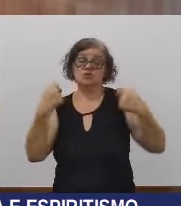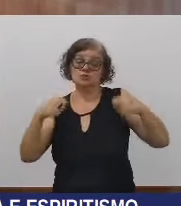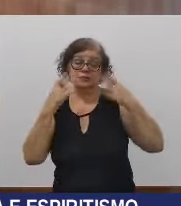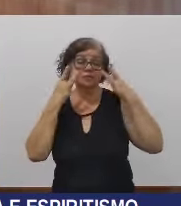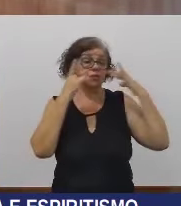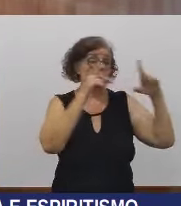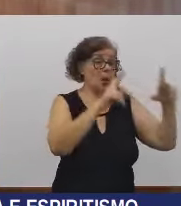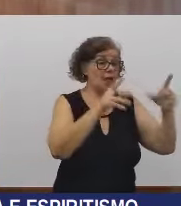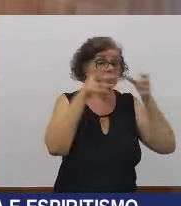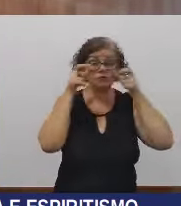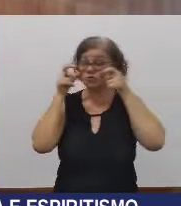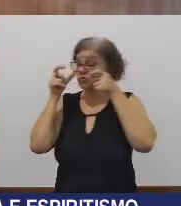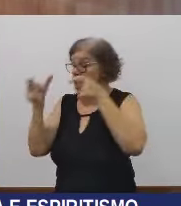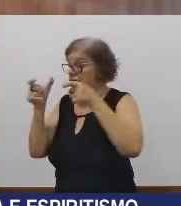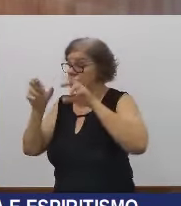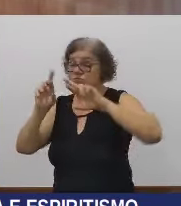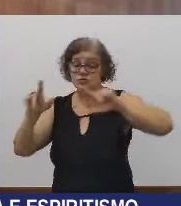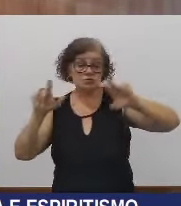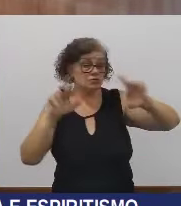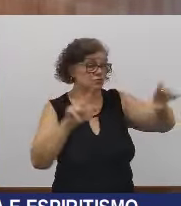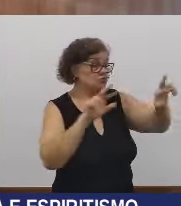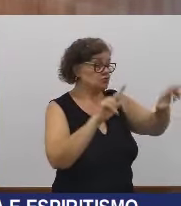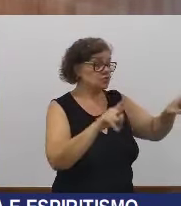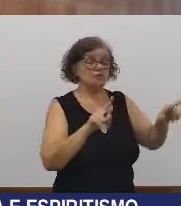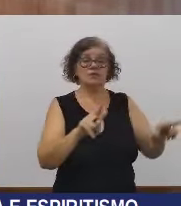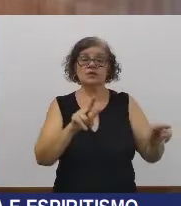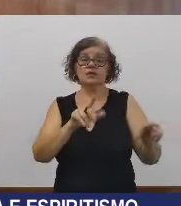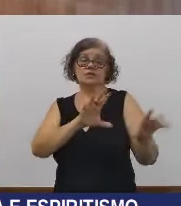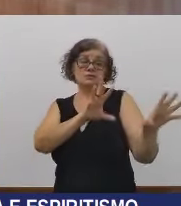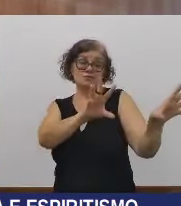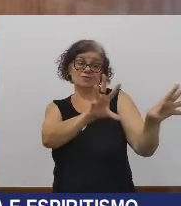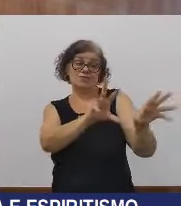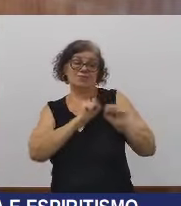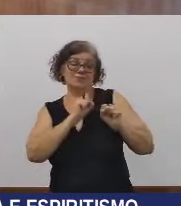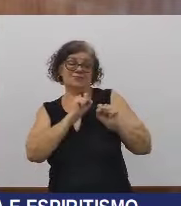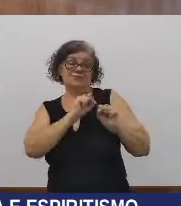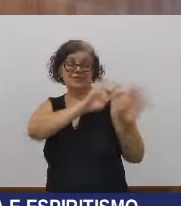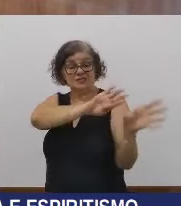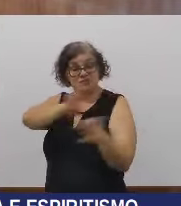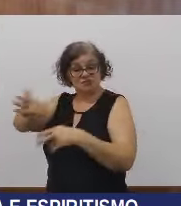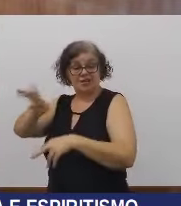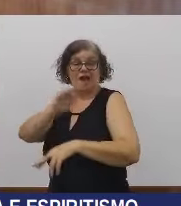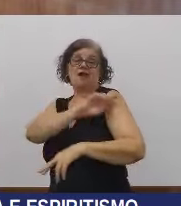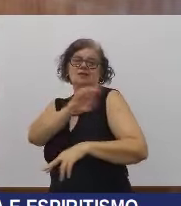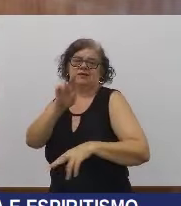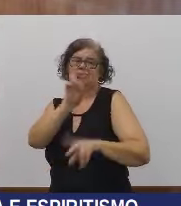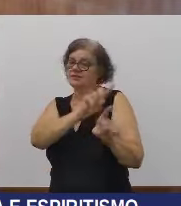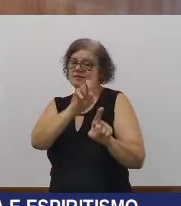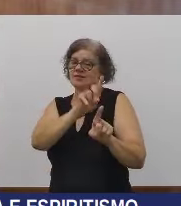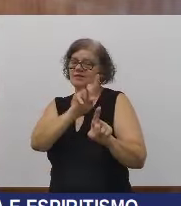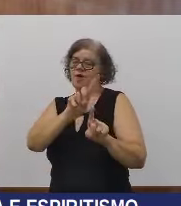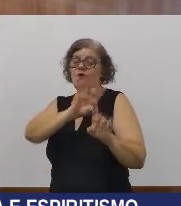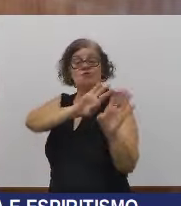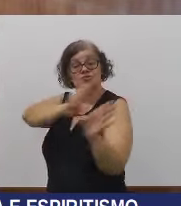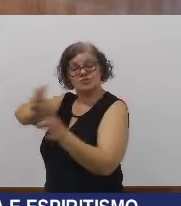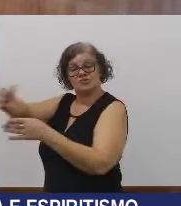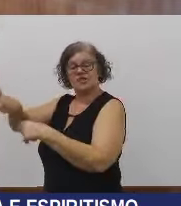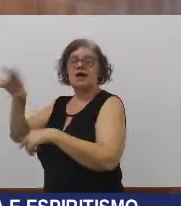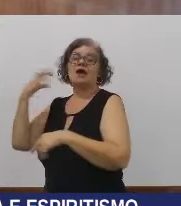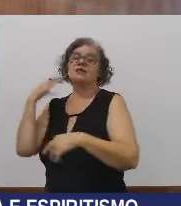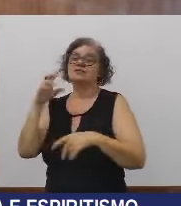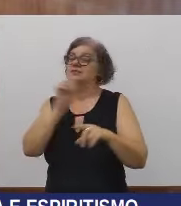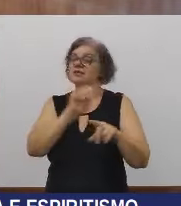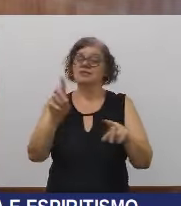de formas diferentes. Então não podemos prescindir da religião, mas também não podemos prescindir da ciência.